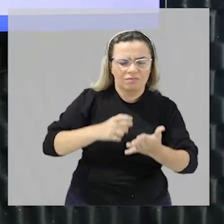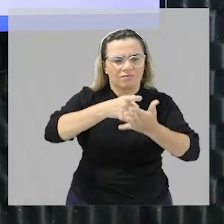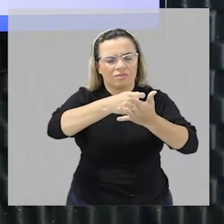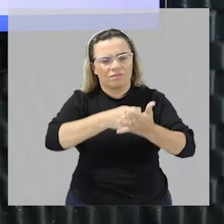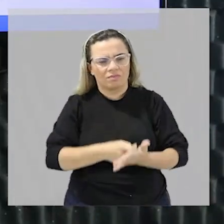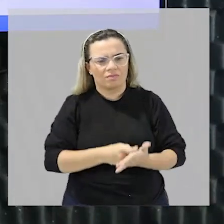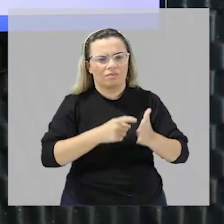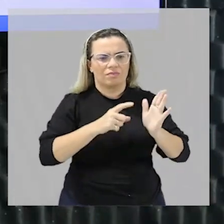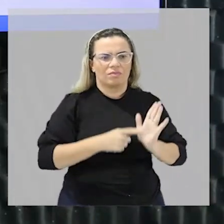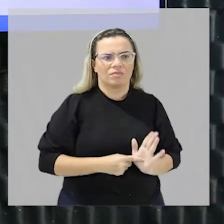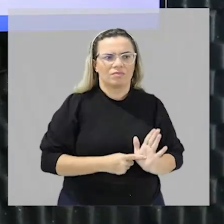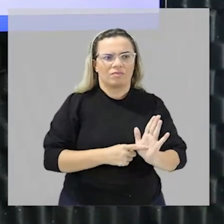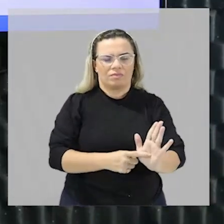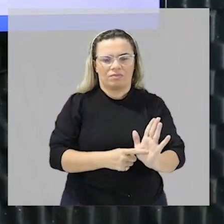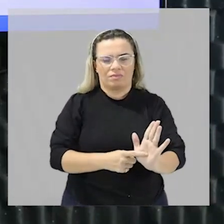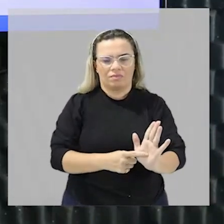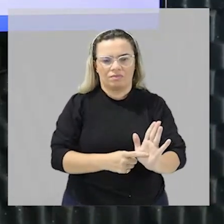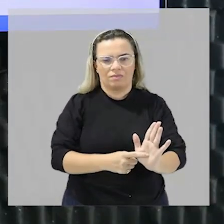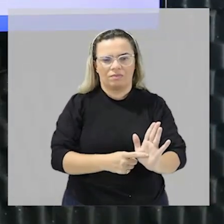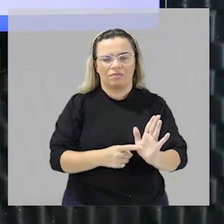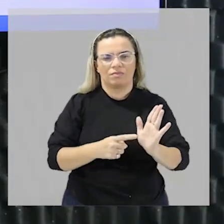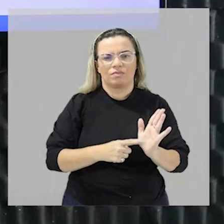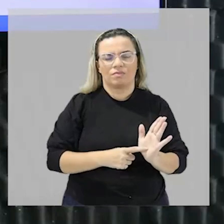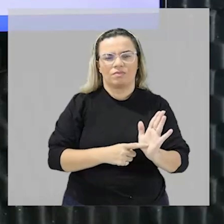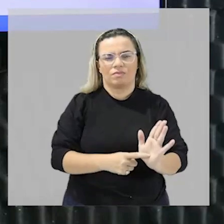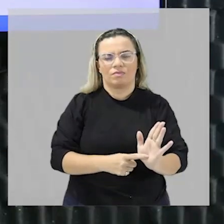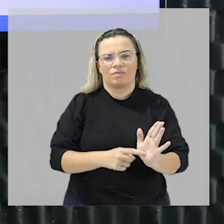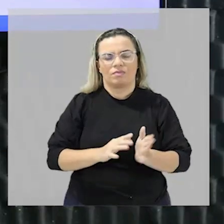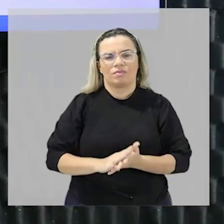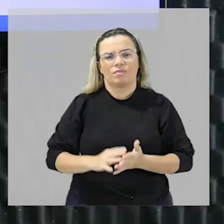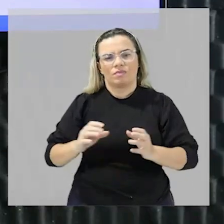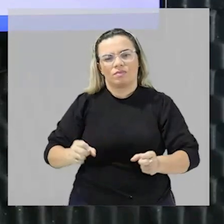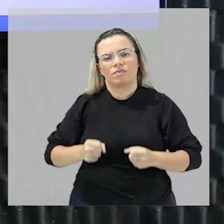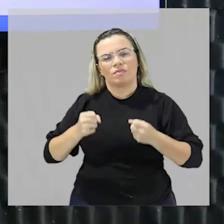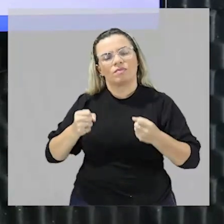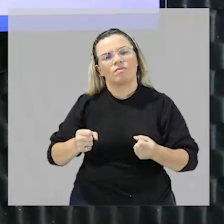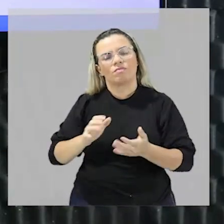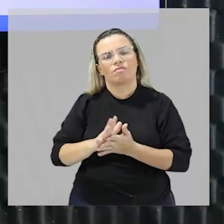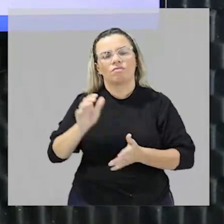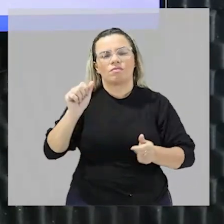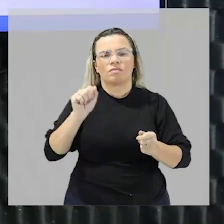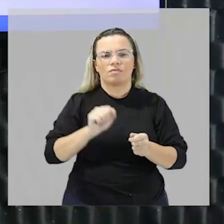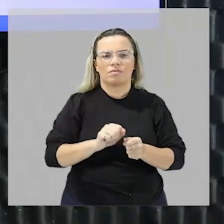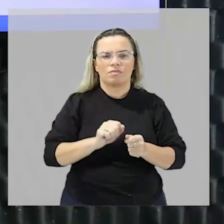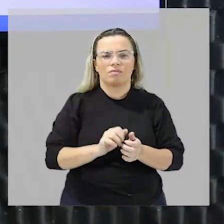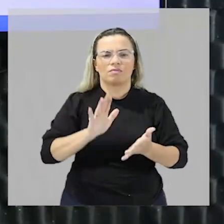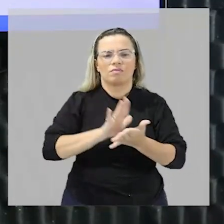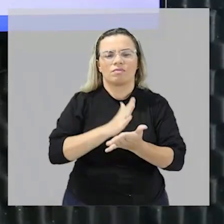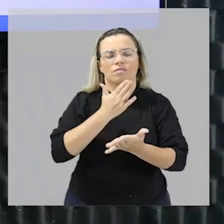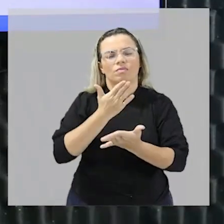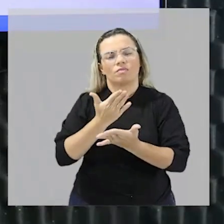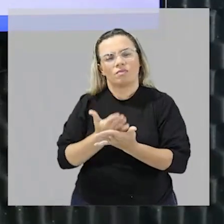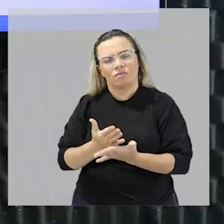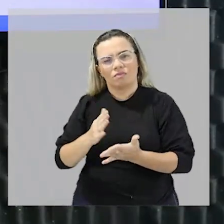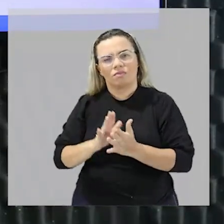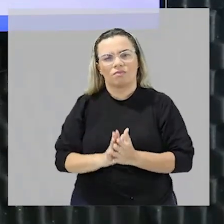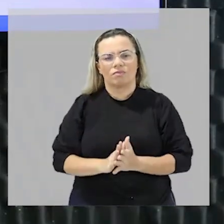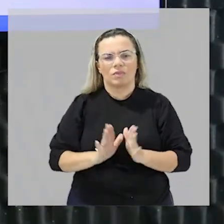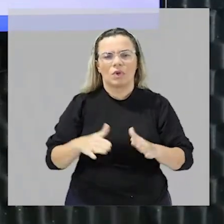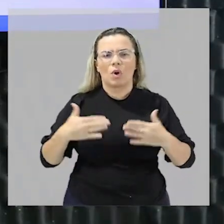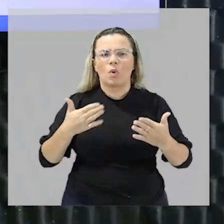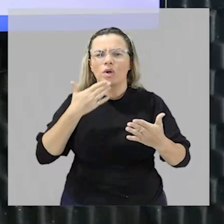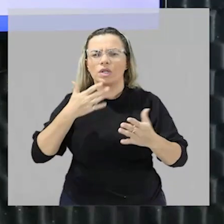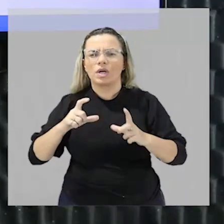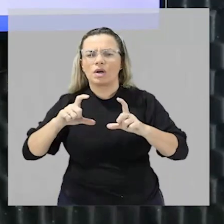texto nos traz, né, para que a gente possa fazer as devidas interpretações, olhar o comando